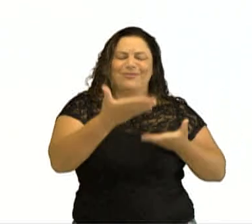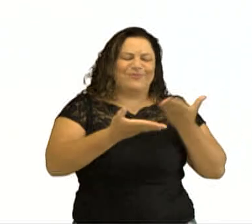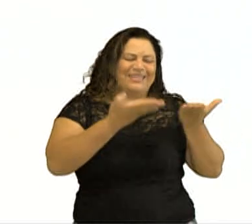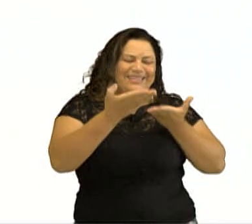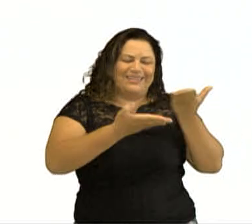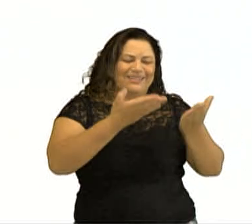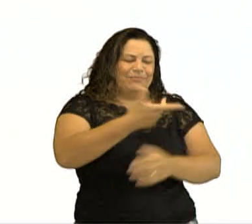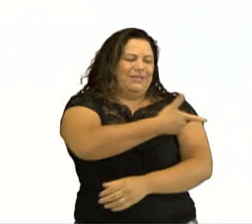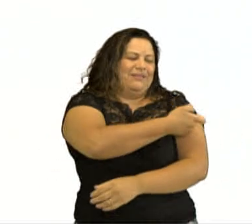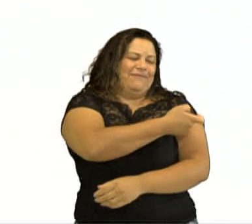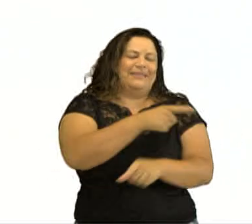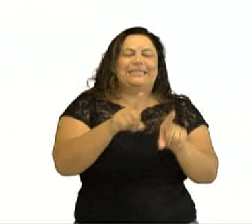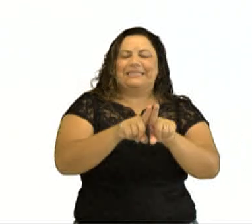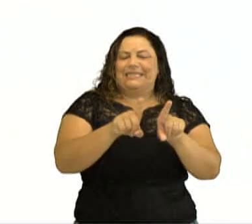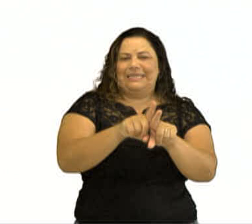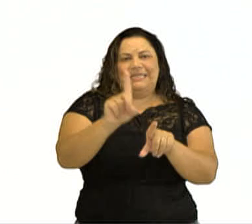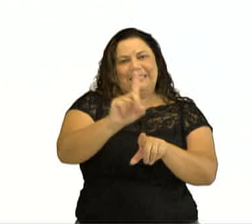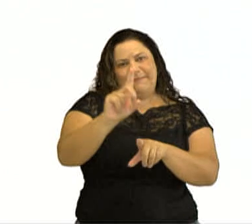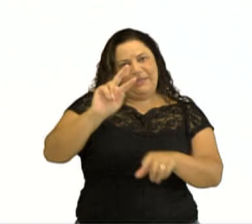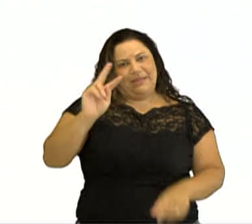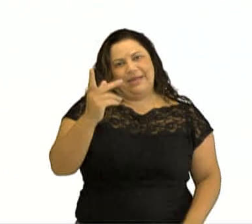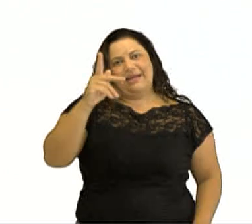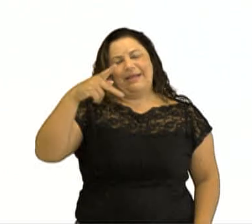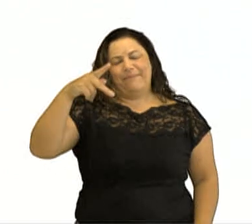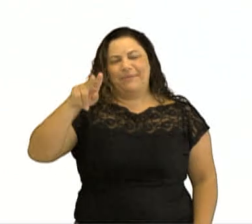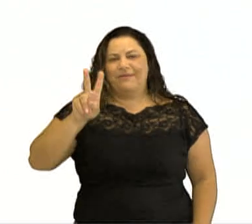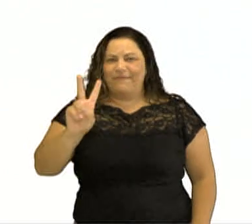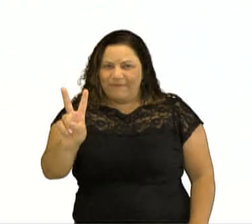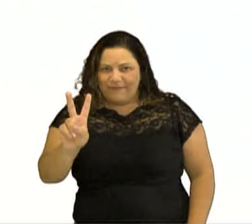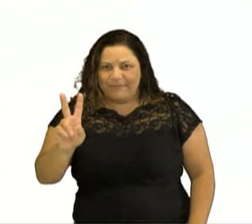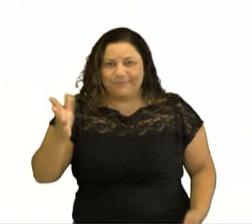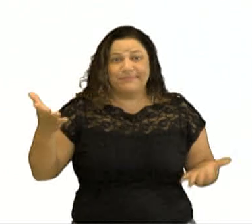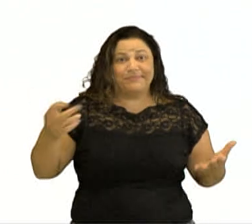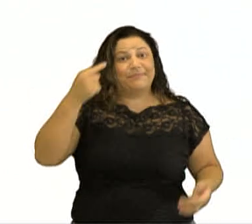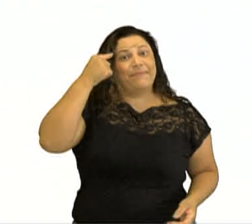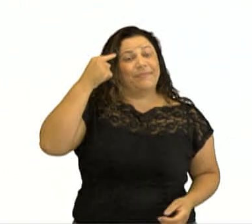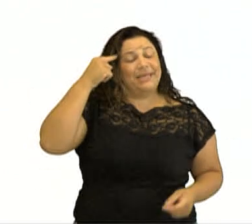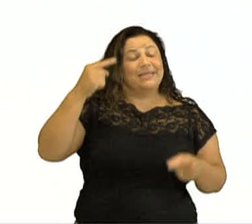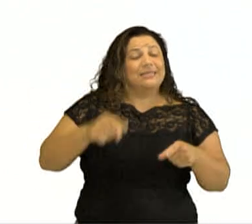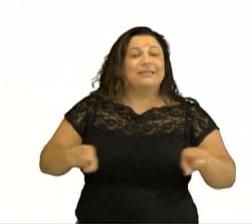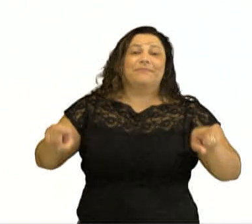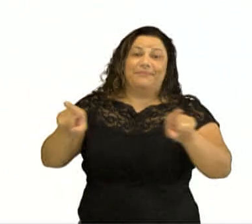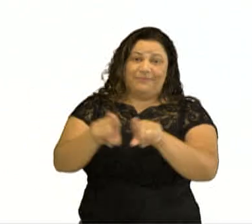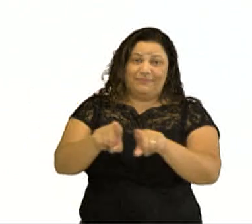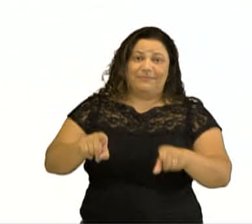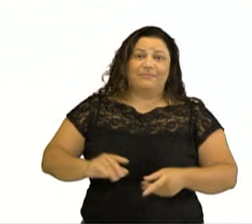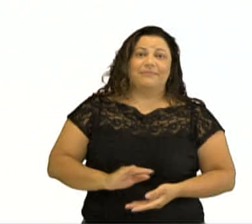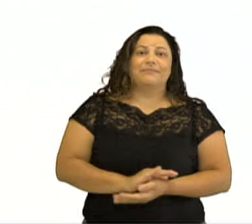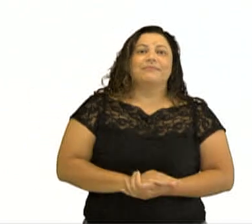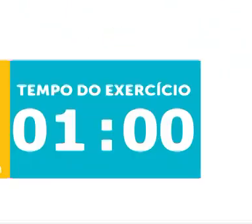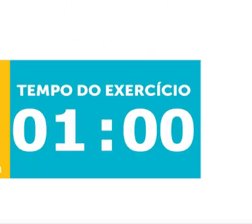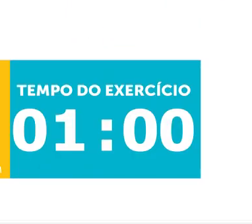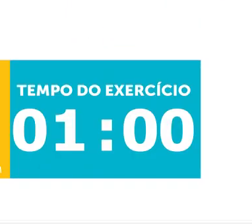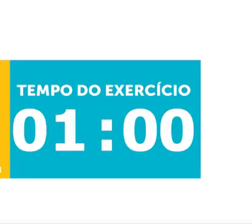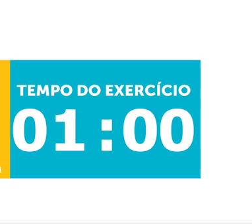para o HPV. Pensa aí, responde no seu caderno, daqui a pouquinho a gente volta com a resposta correta.